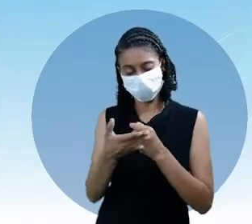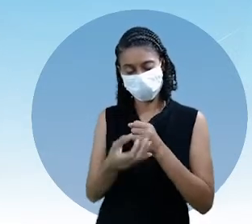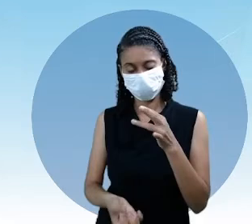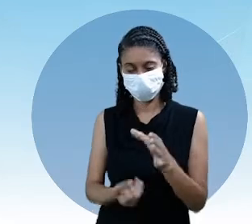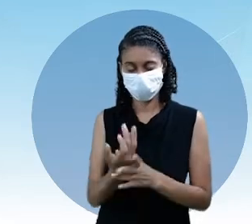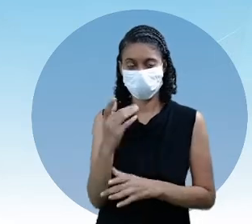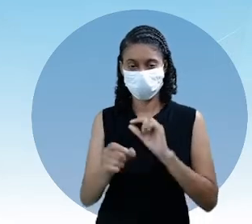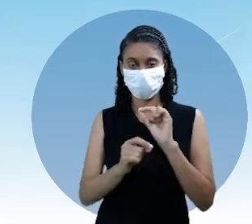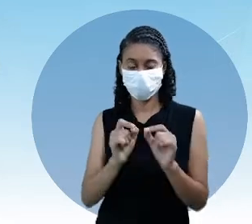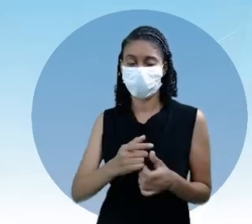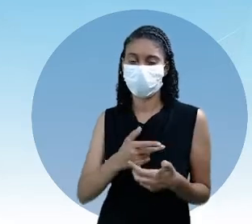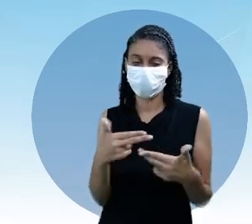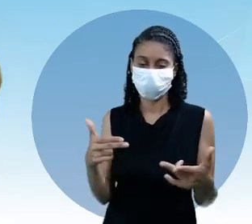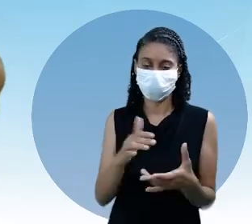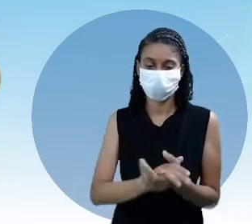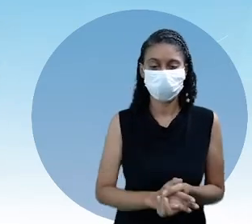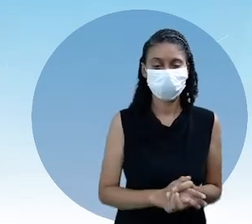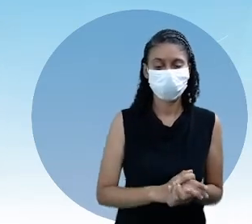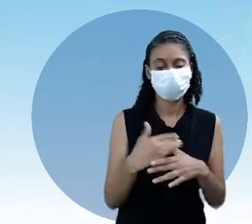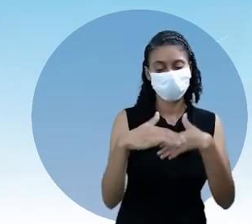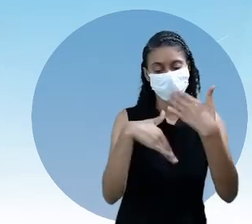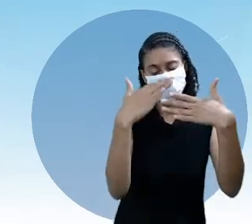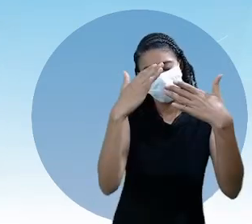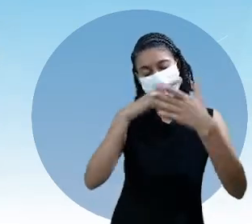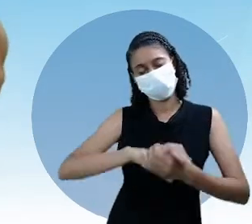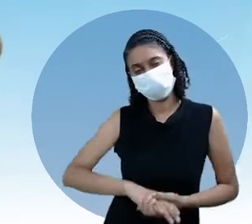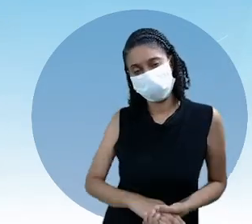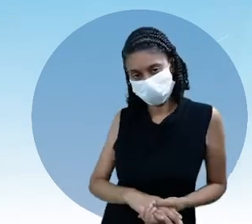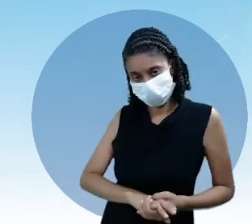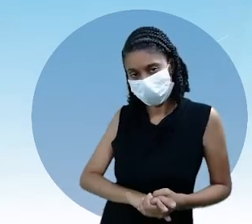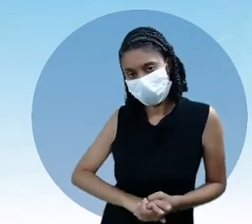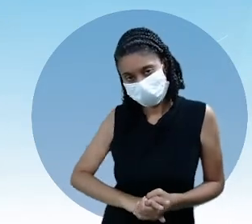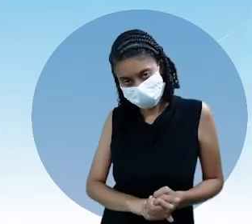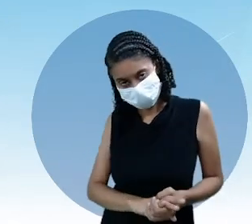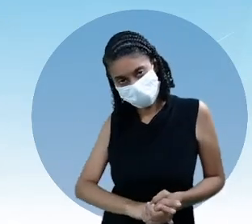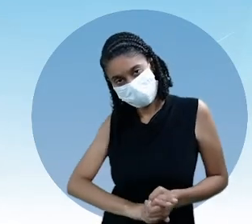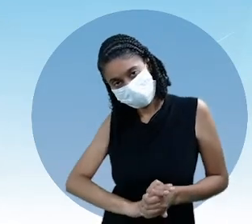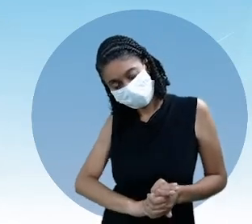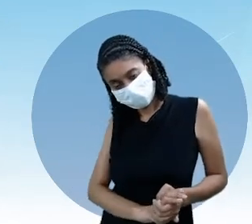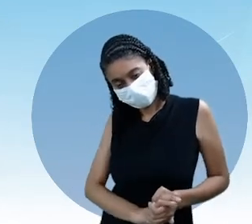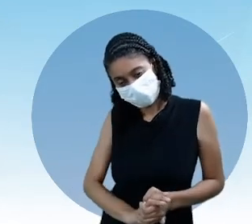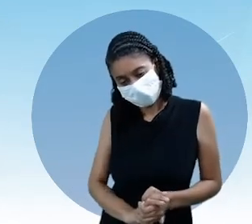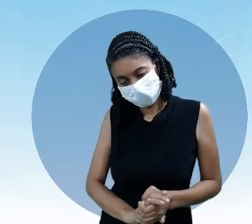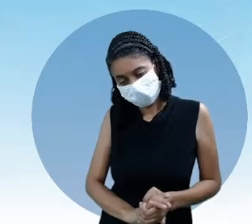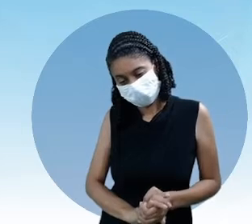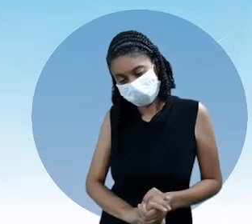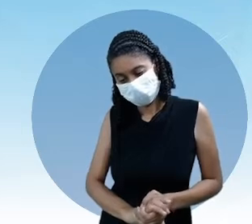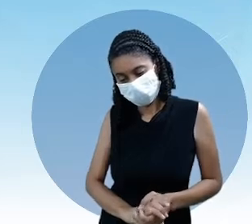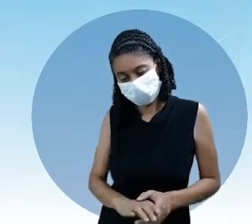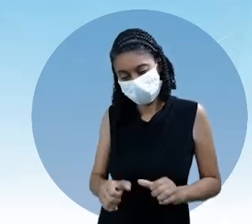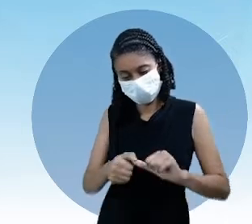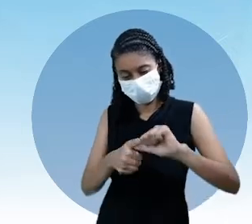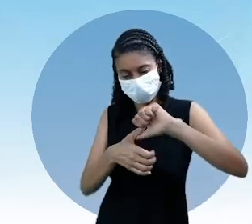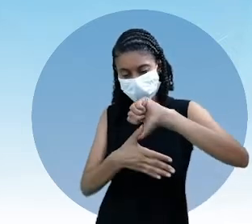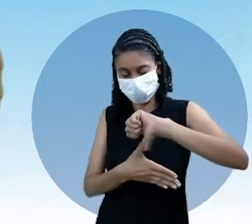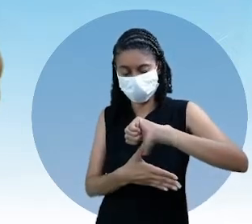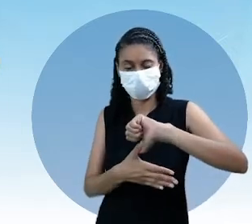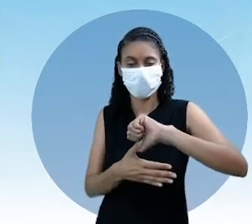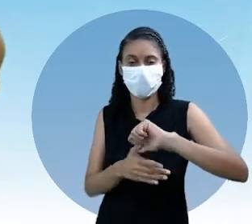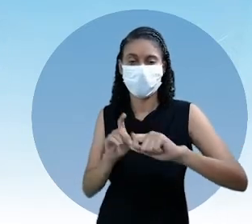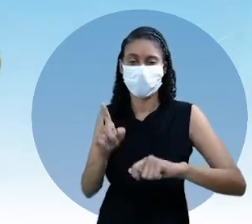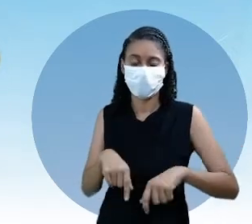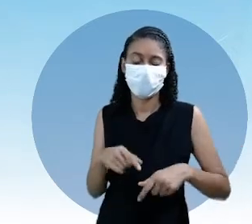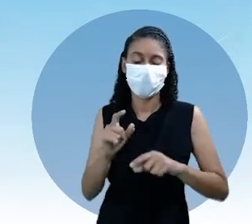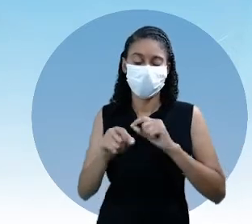criasse condições para que o desenvolvimento da região, né, da América Latina, se firmasse de forma autônoma e